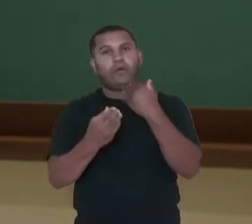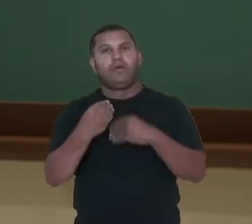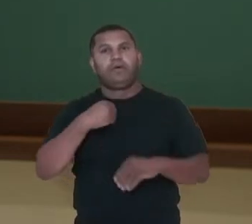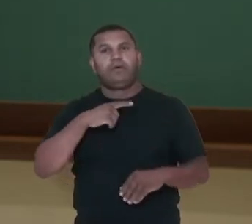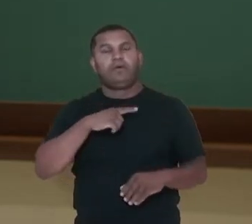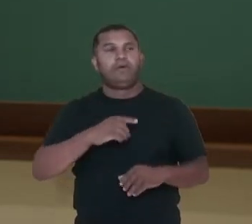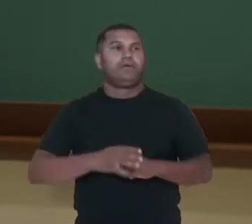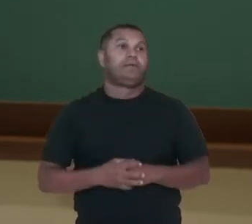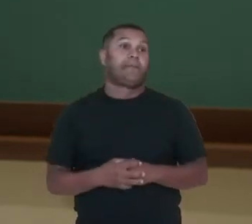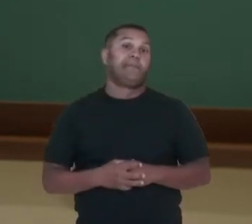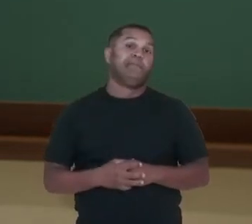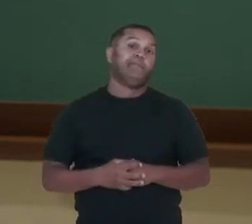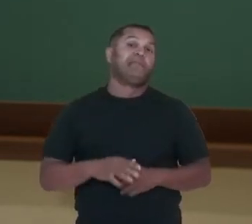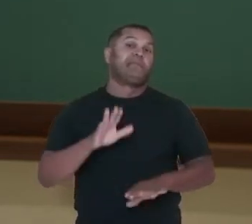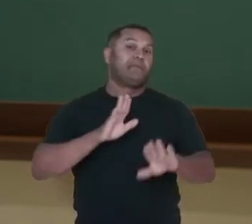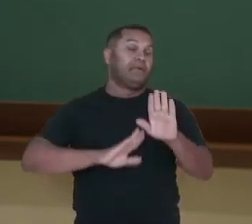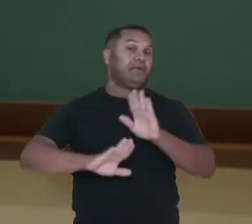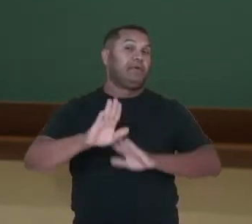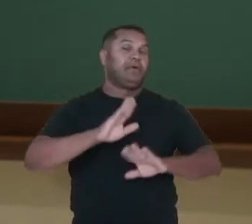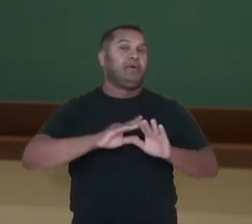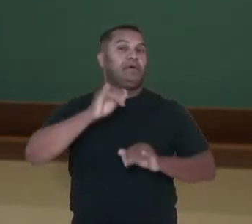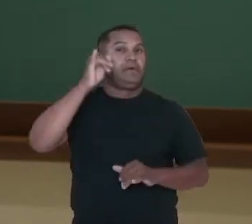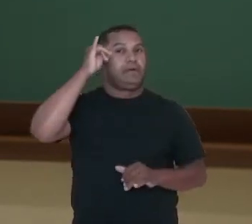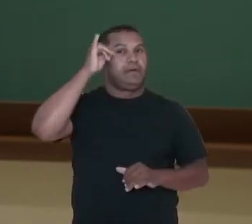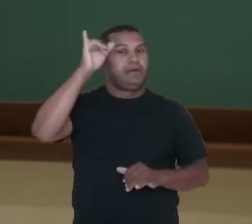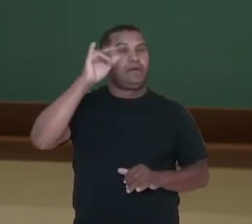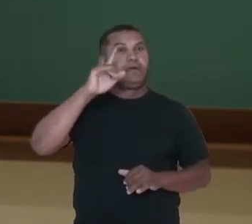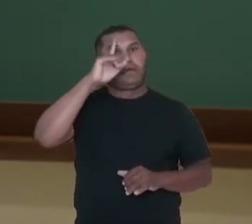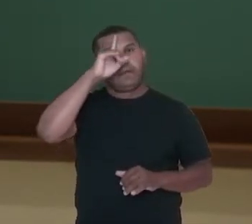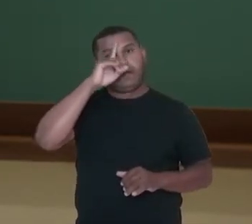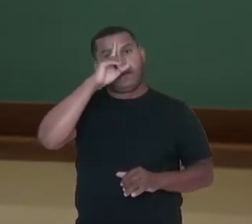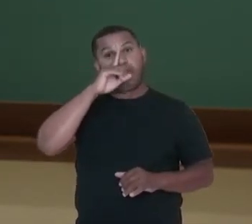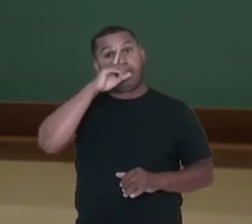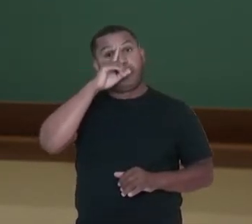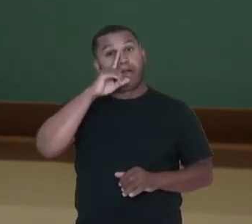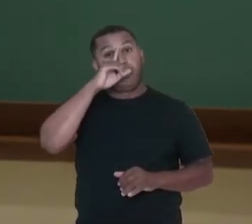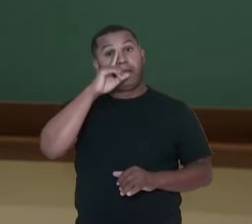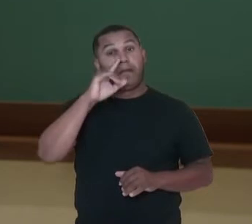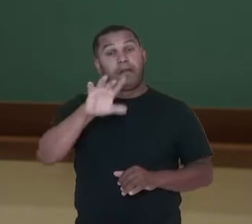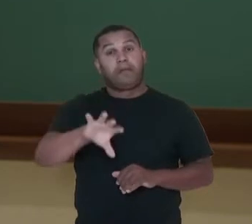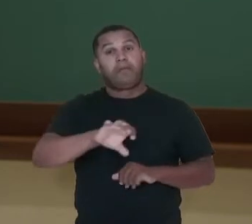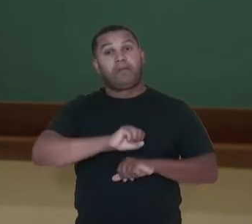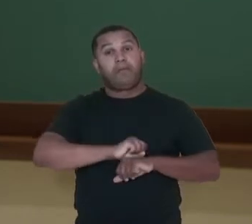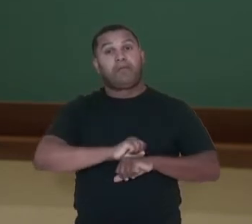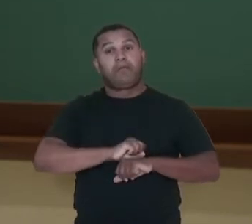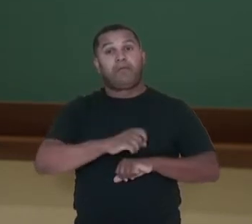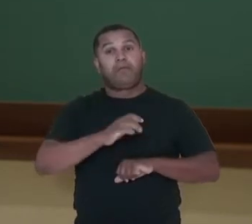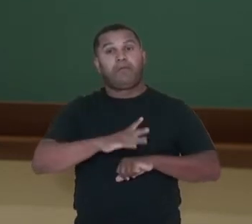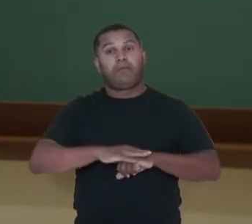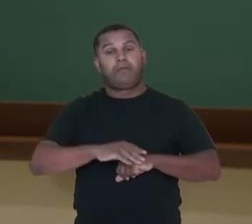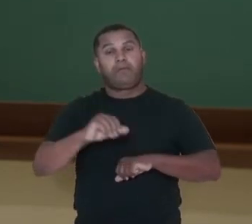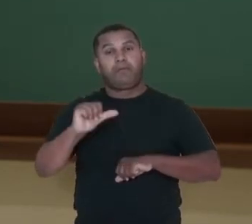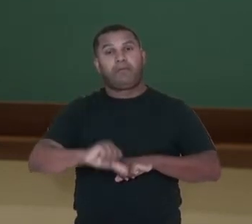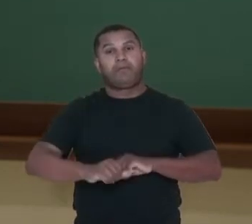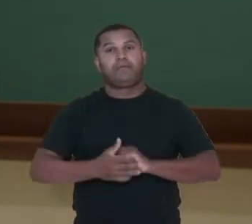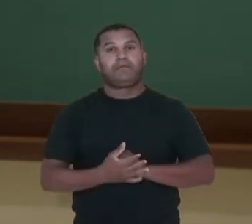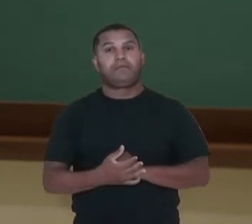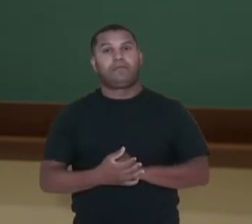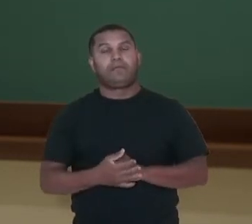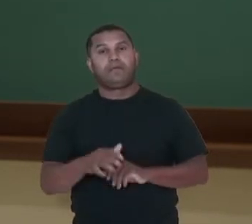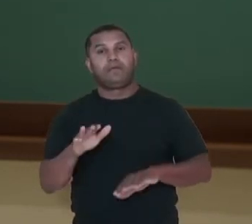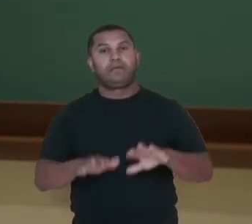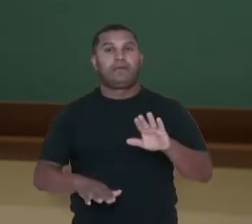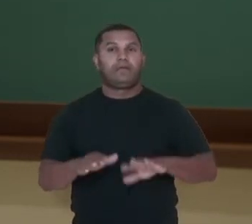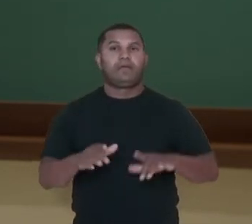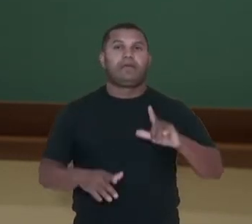Então temos que ter cuidado ao consumirmos carnes cruas, né? Porque estas